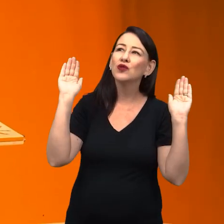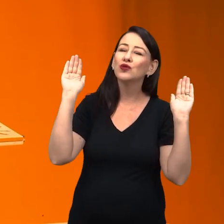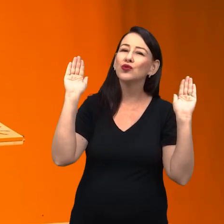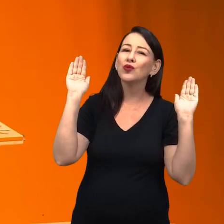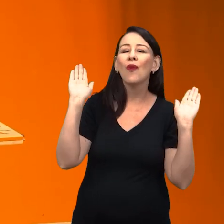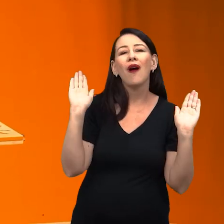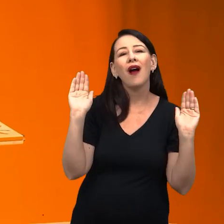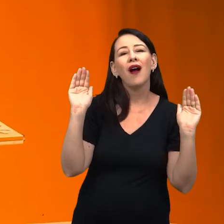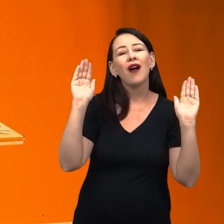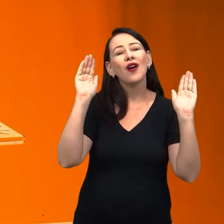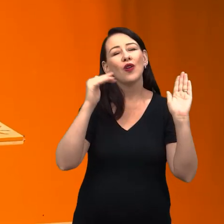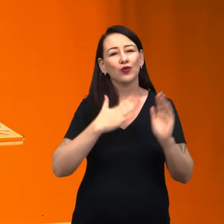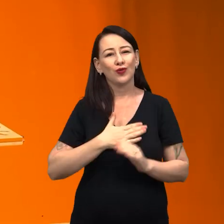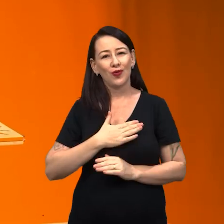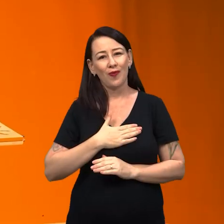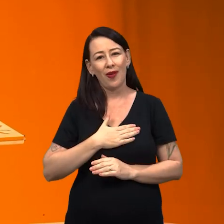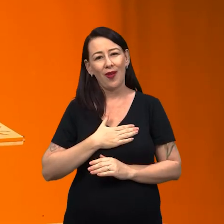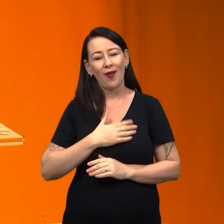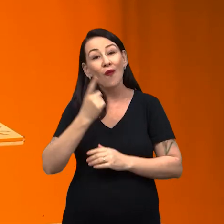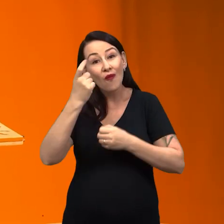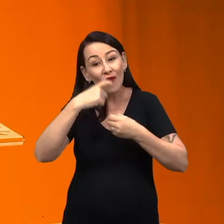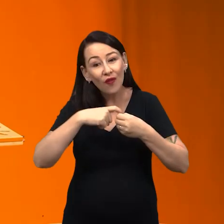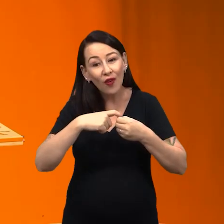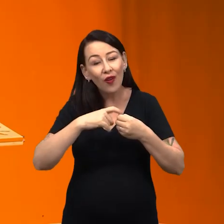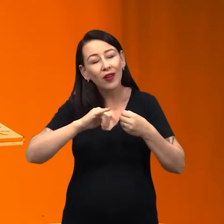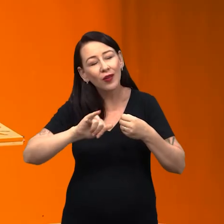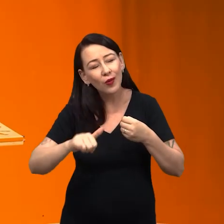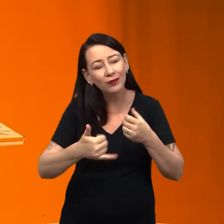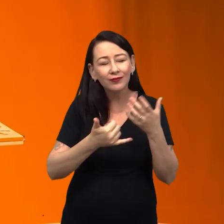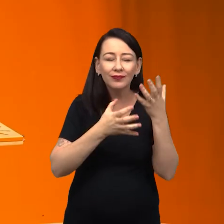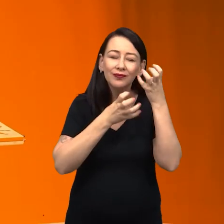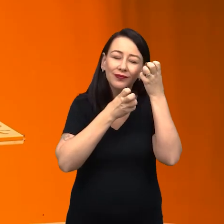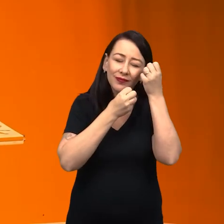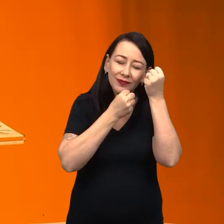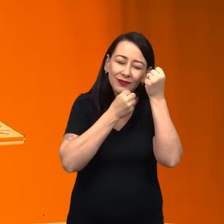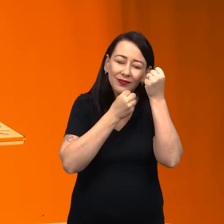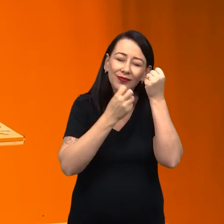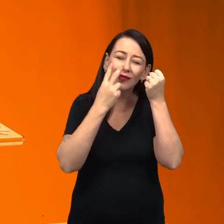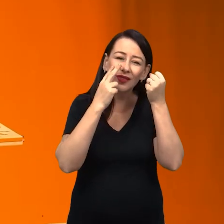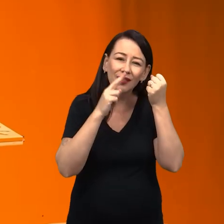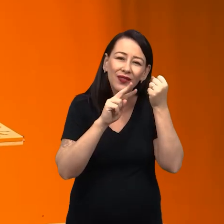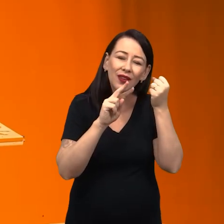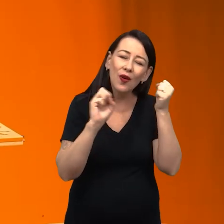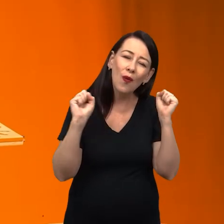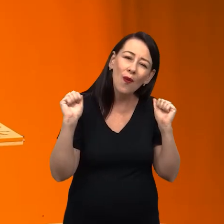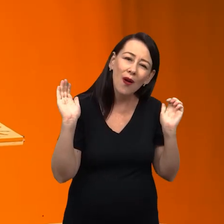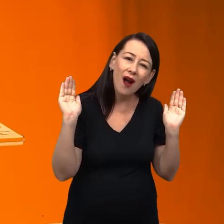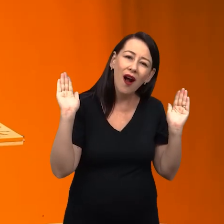Anjo meu, faz que eu velo por ti. Só